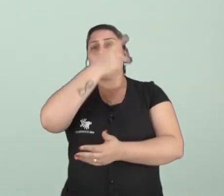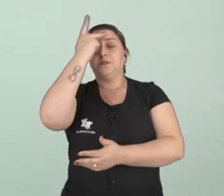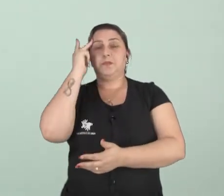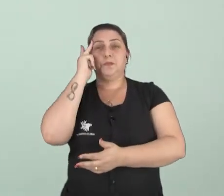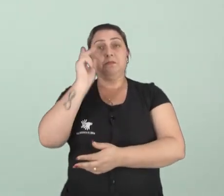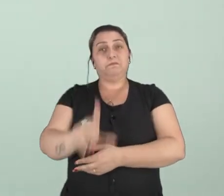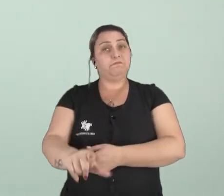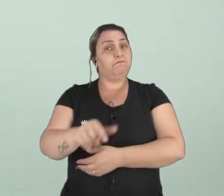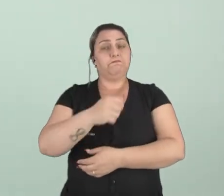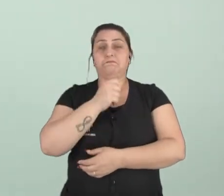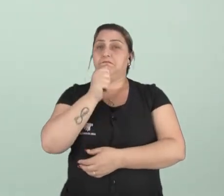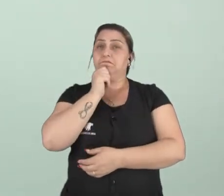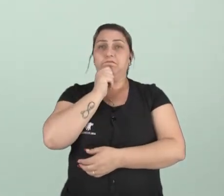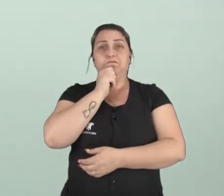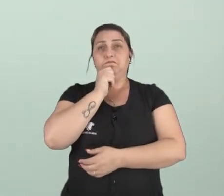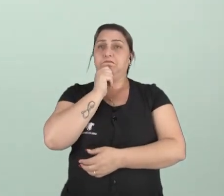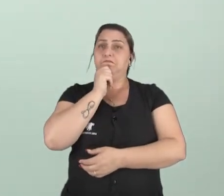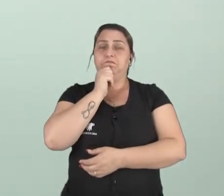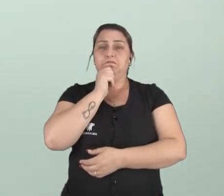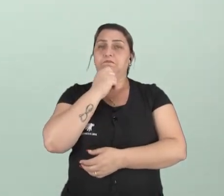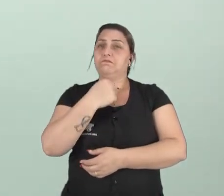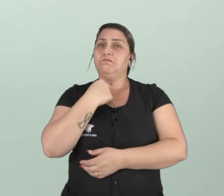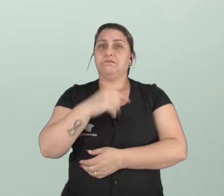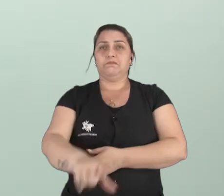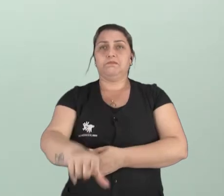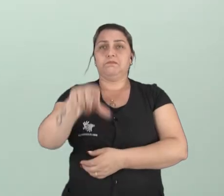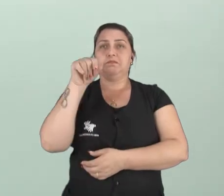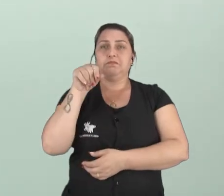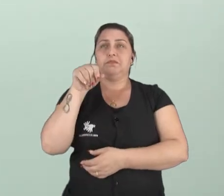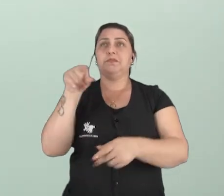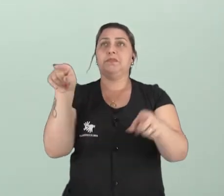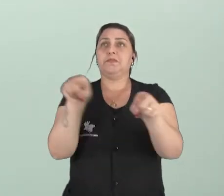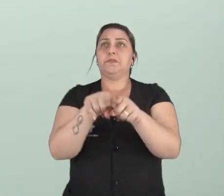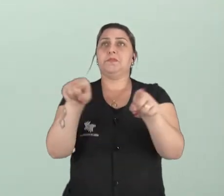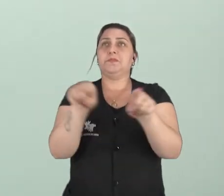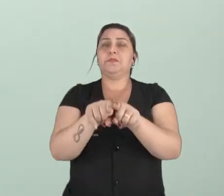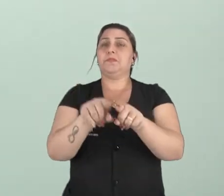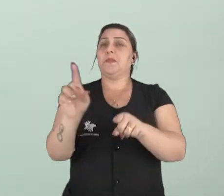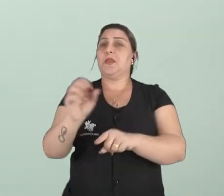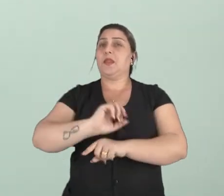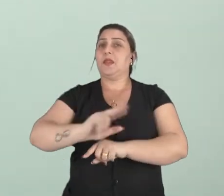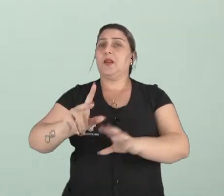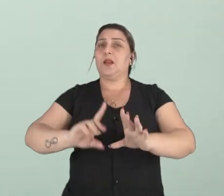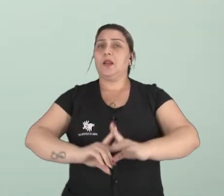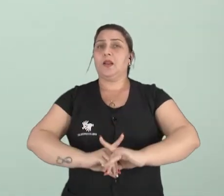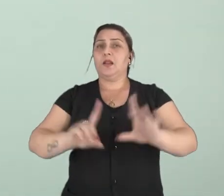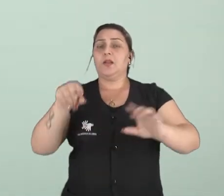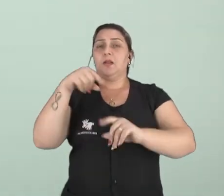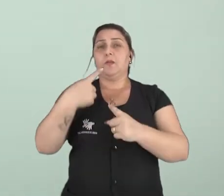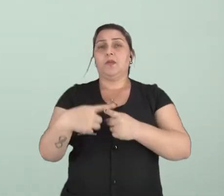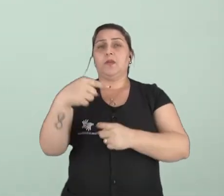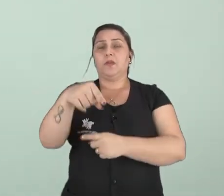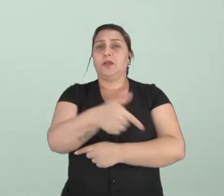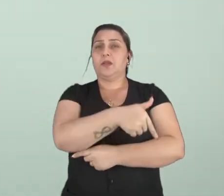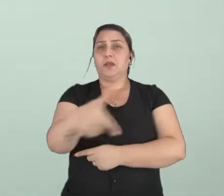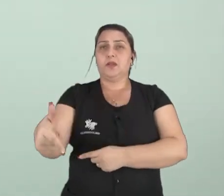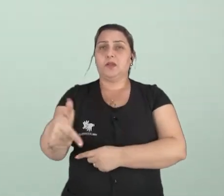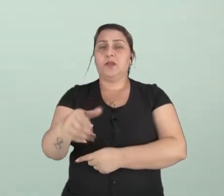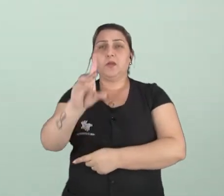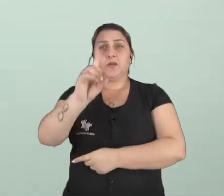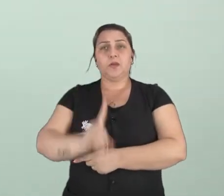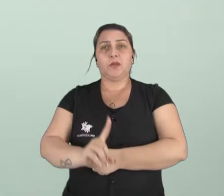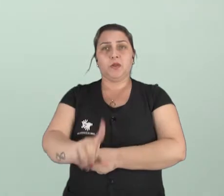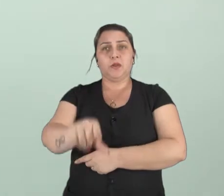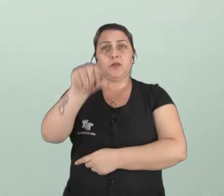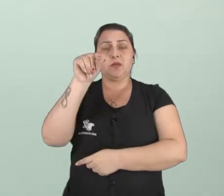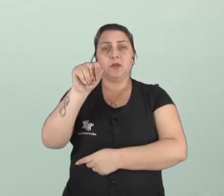não escolherem, né? Quem elas poderiam escolher, né? Então, isso aí também já não é a democracia, né? Porque você não tem aí o seu direito